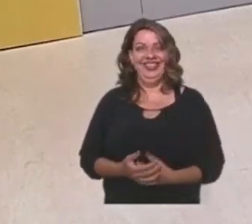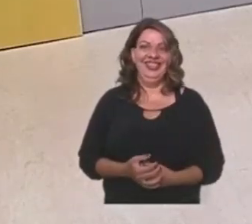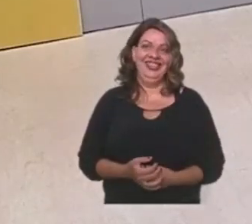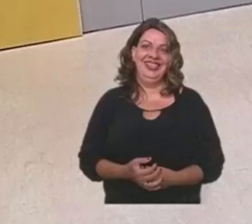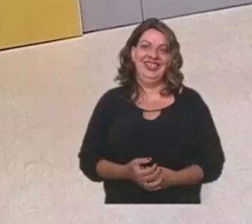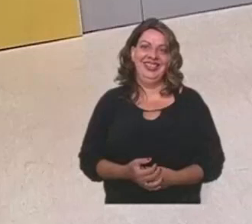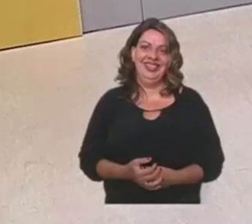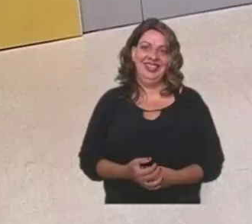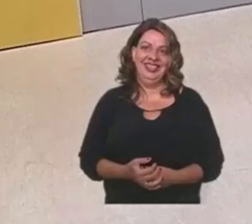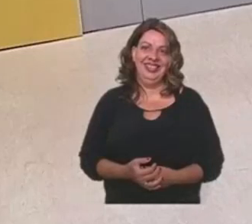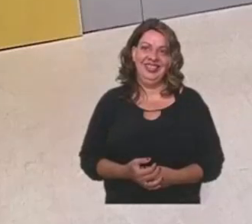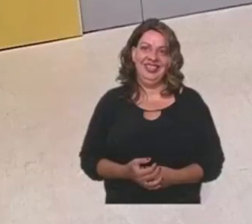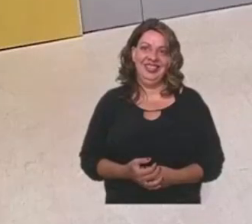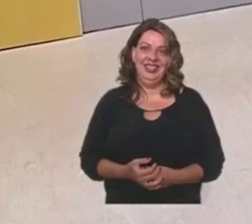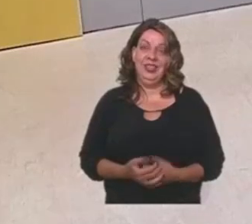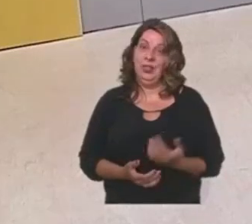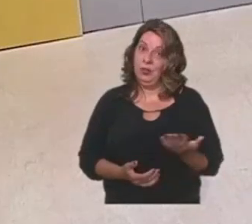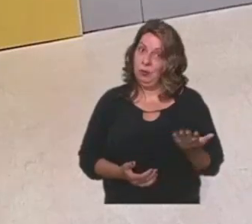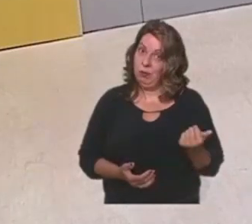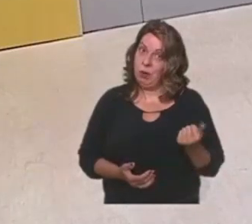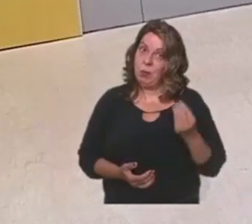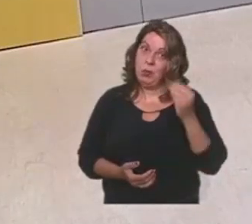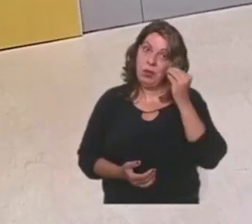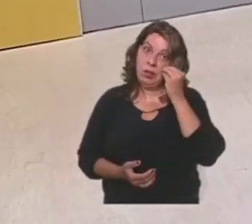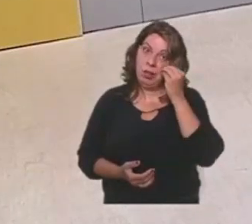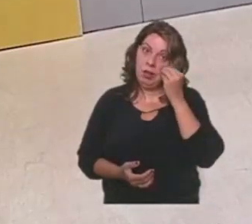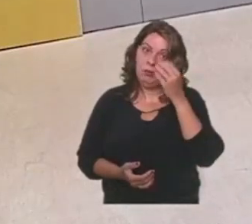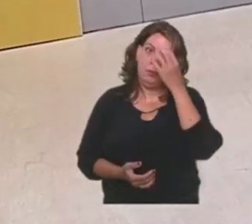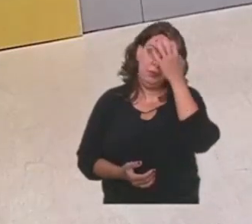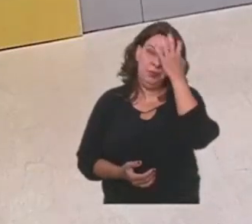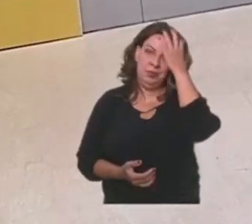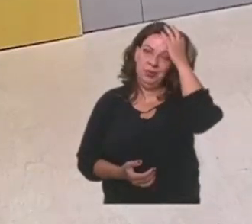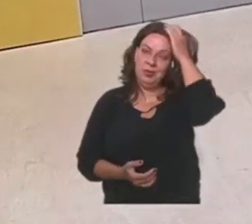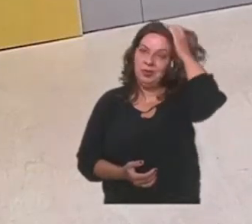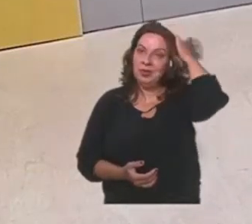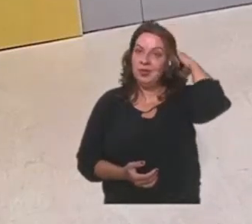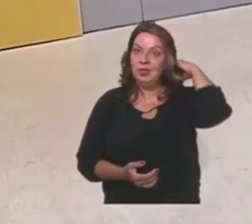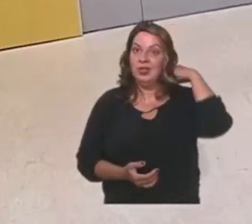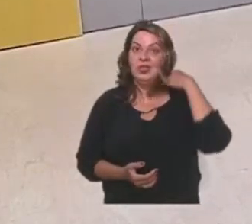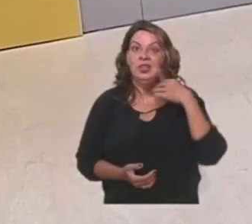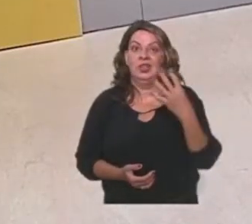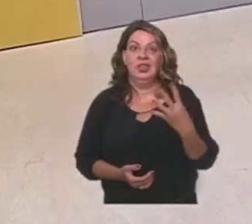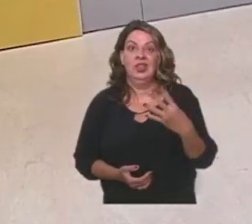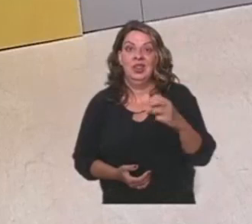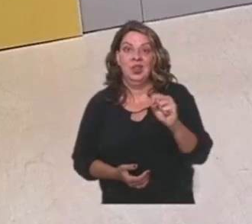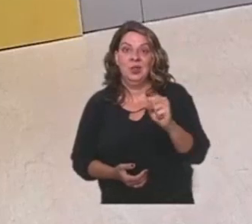34. Vamos lá, marcando 34 e agora